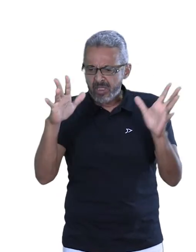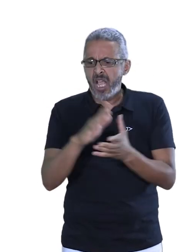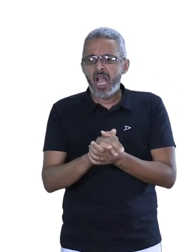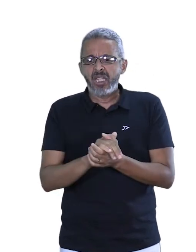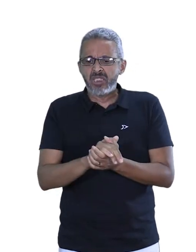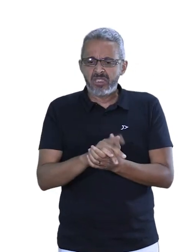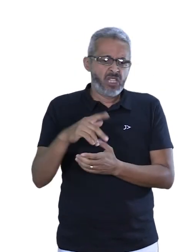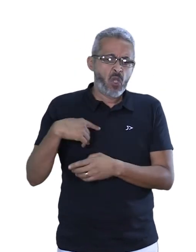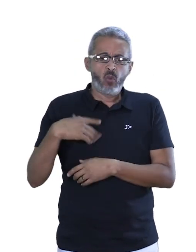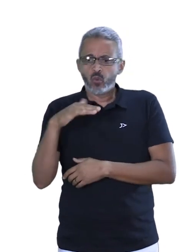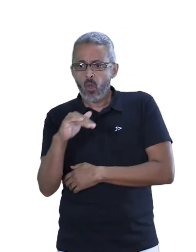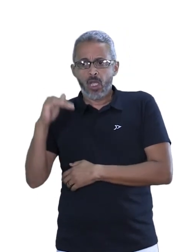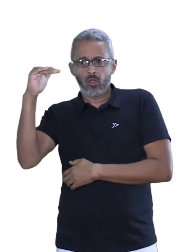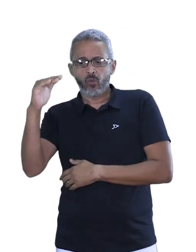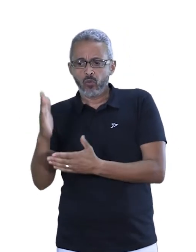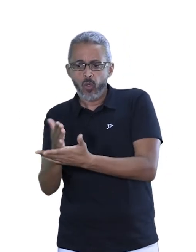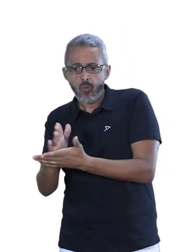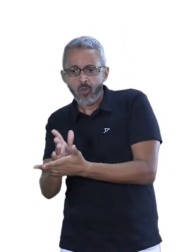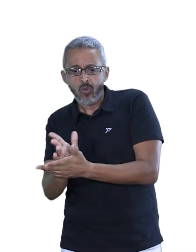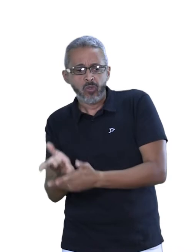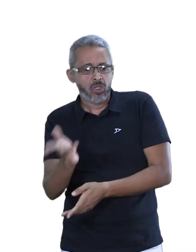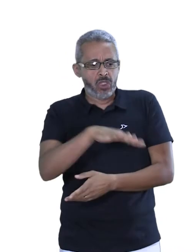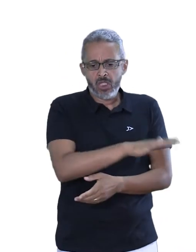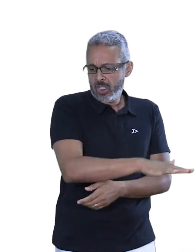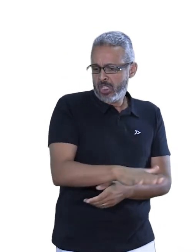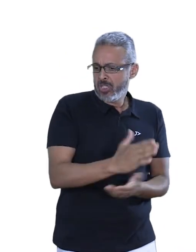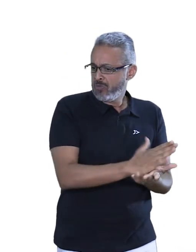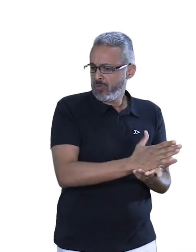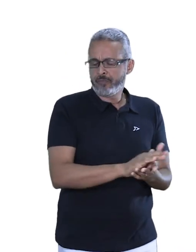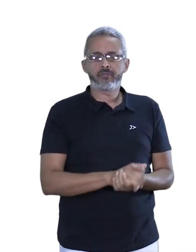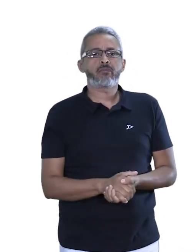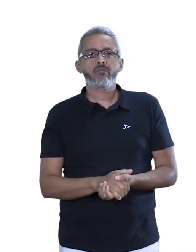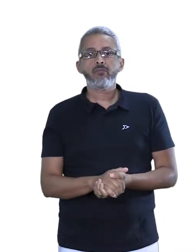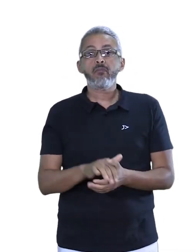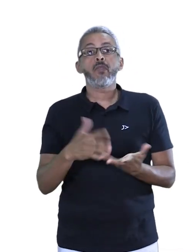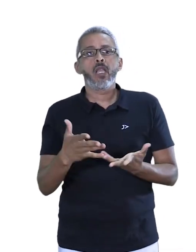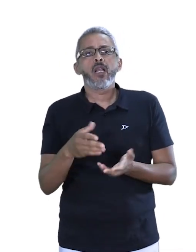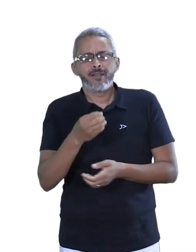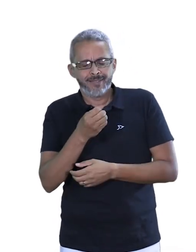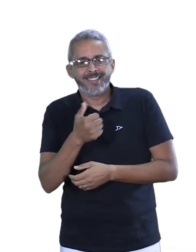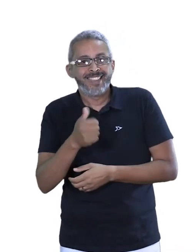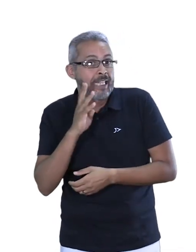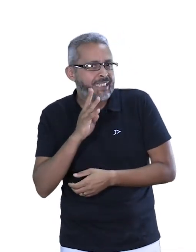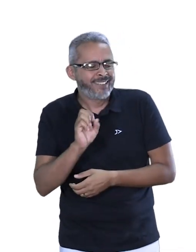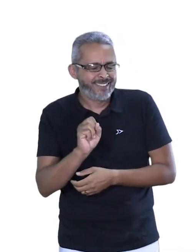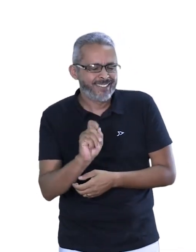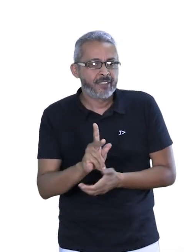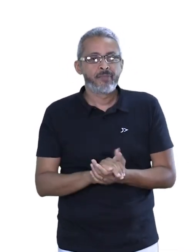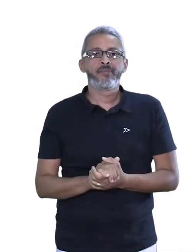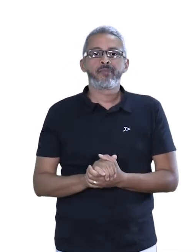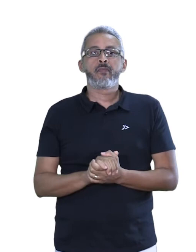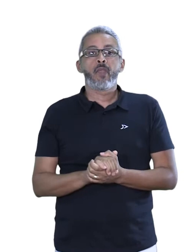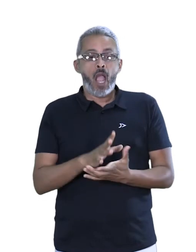e pequena para outras. Boa noite. E aí? Bem bacana, não?